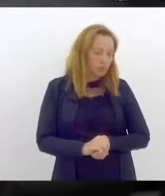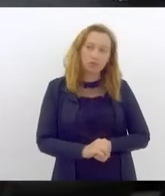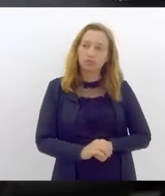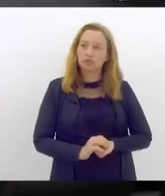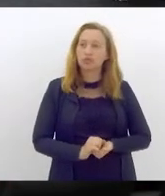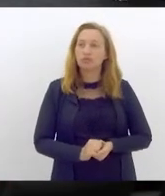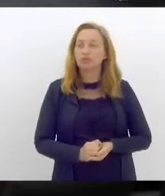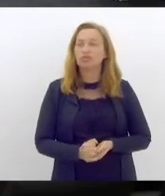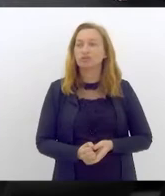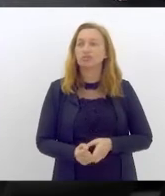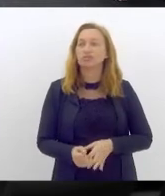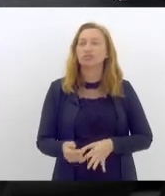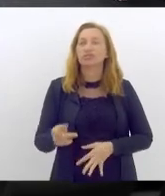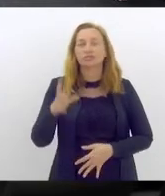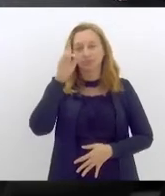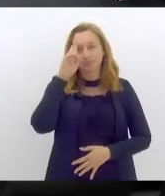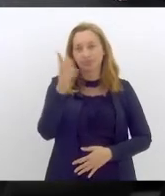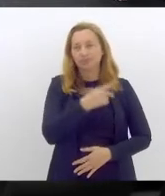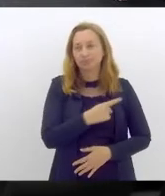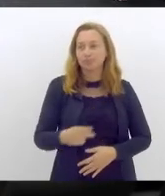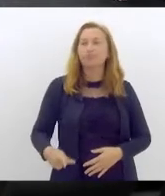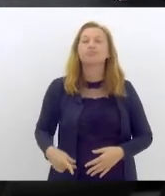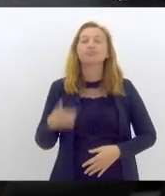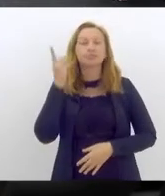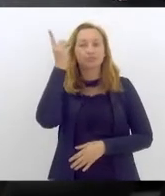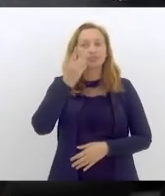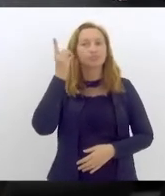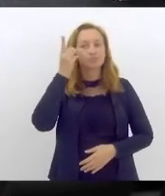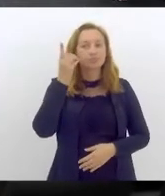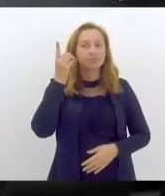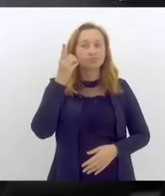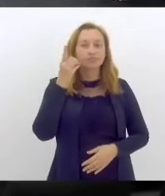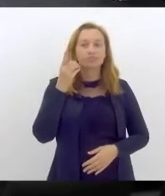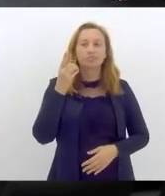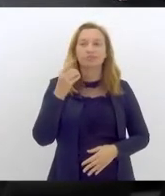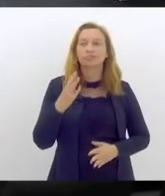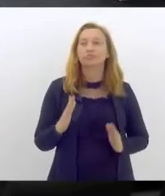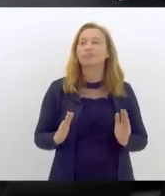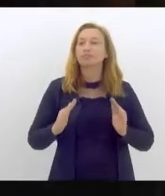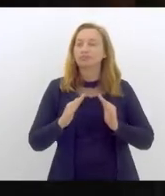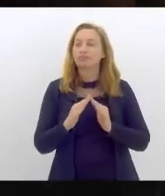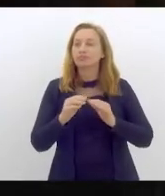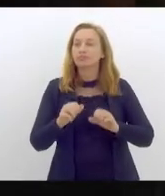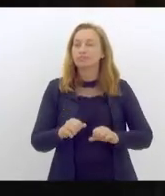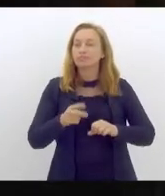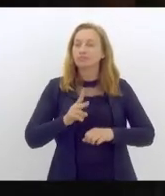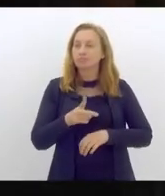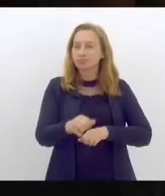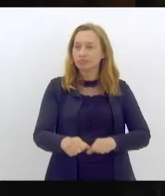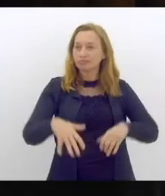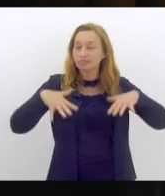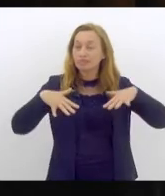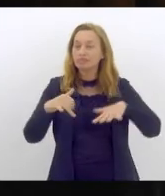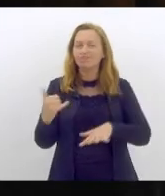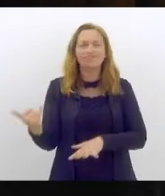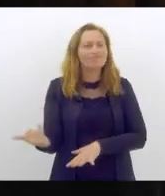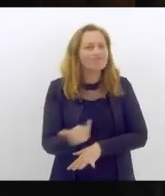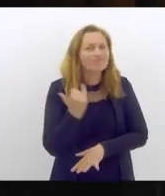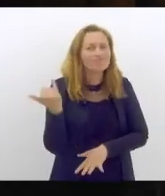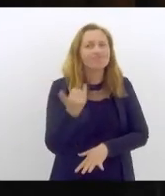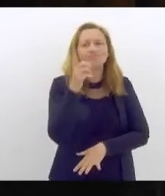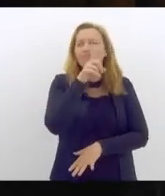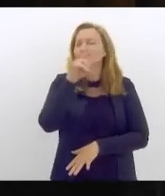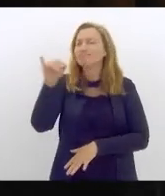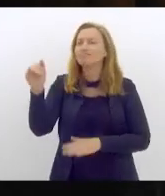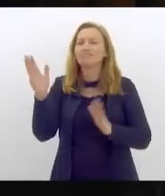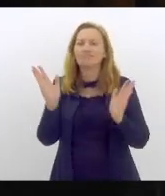senhora Presidente senhoras e deputados e senhores deputados que ainda estão aqui no plenário muito importante o dia de